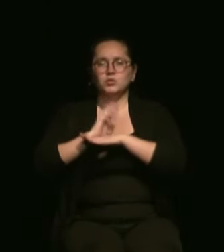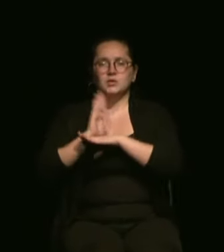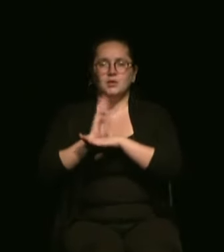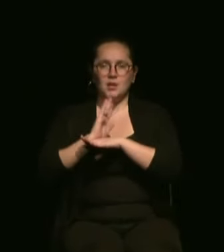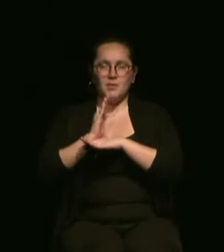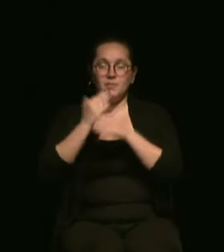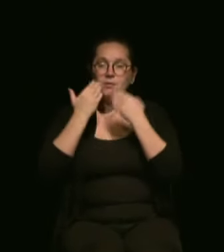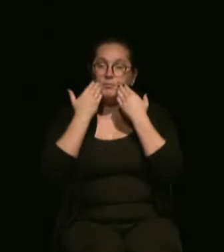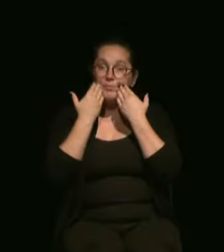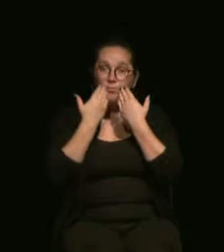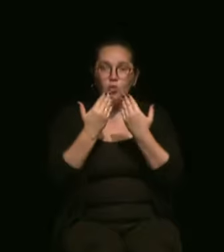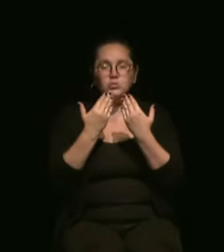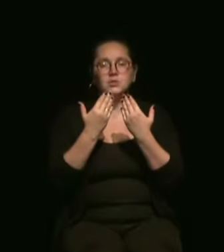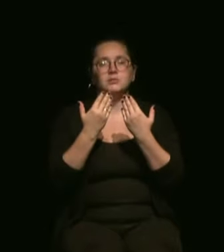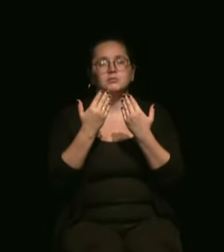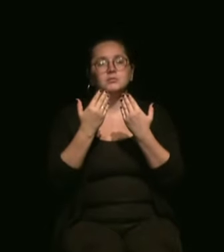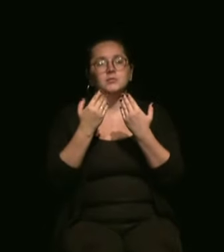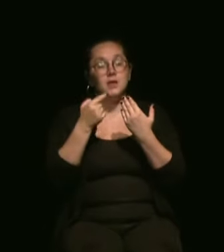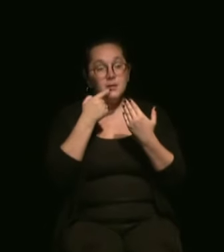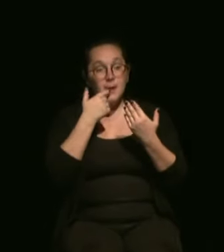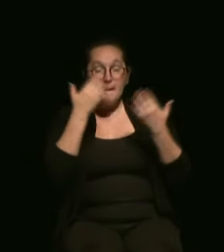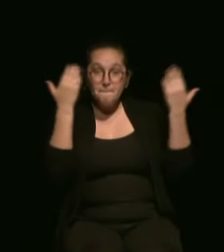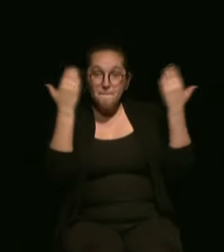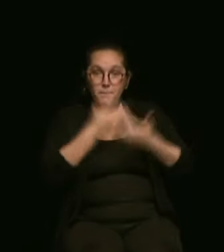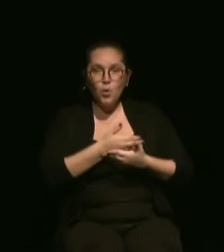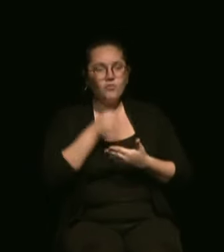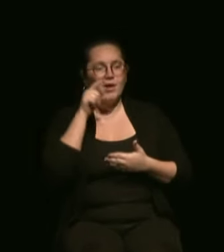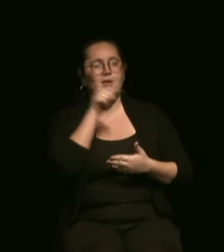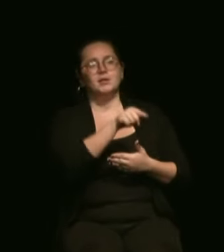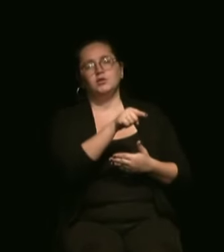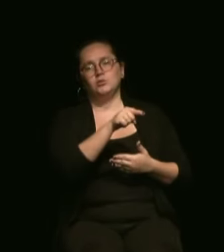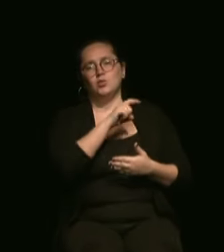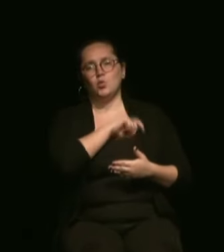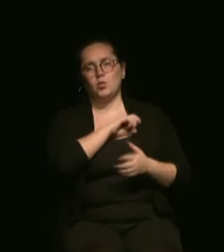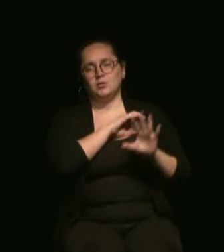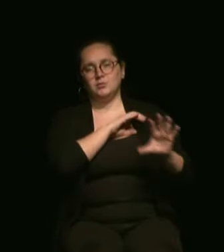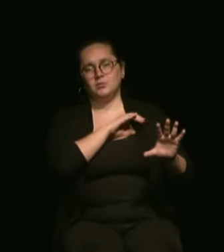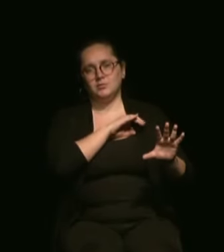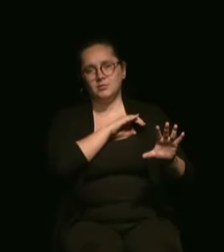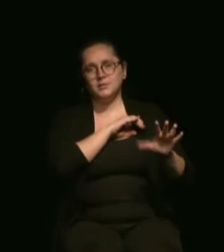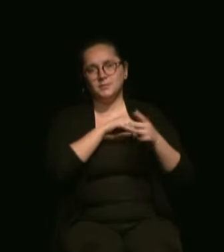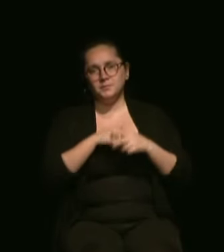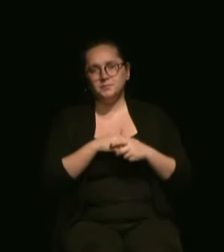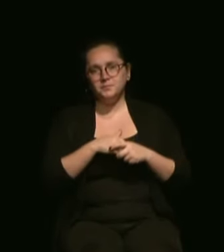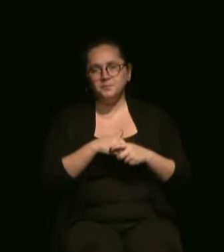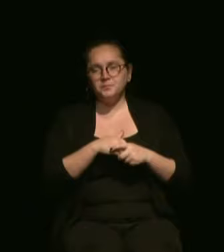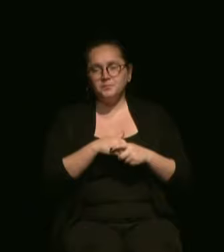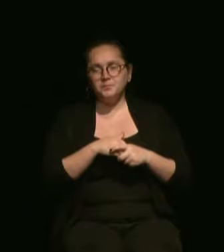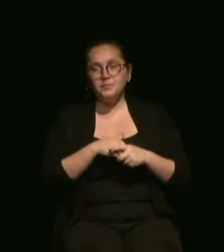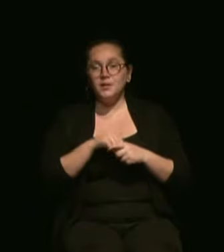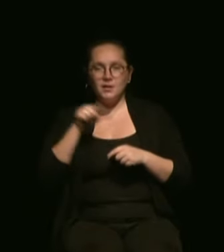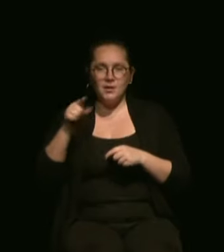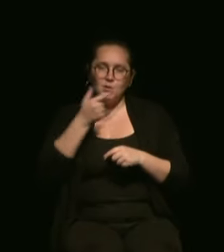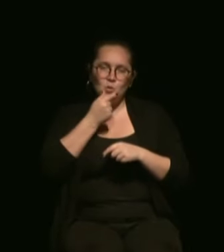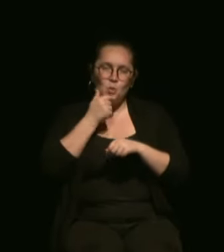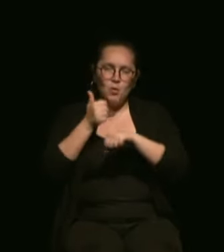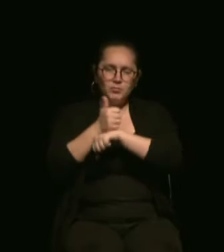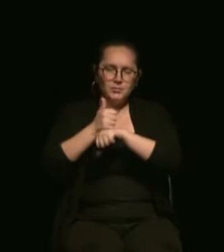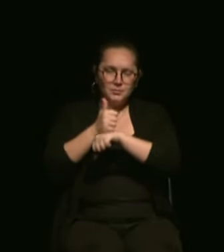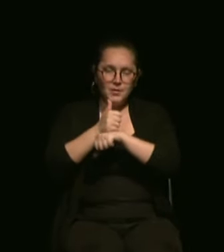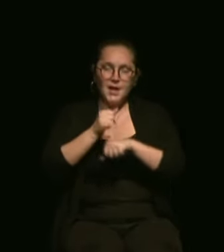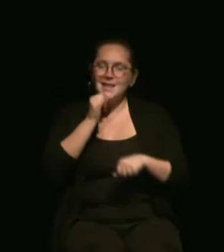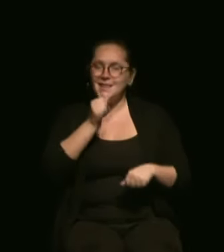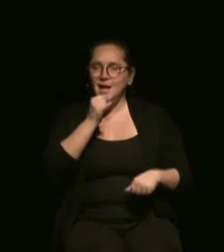evidência necessária para provar que o Holocausto foi exatamente isso. E que esse barbeiro, ao narrar